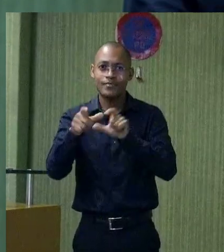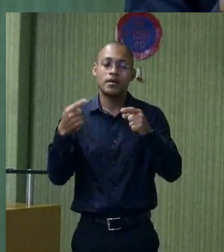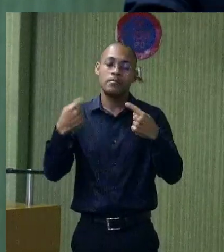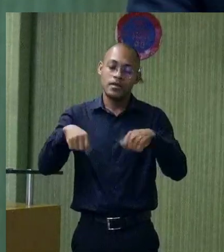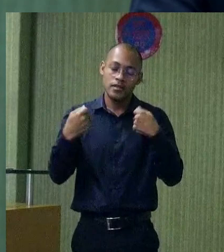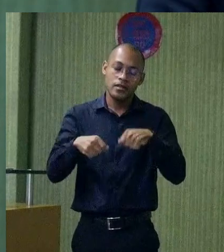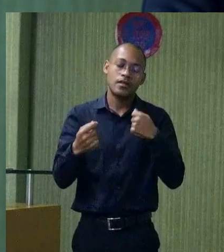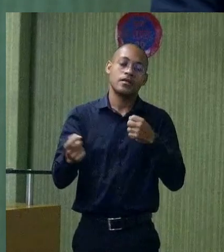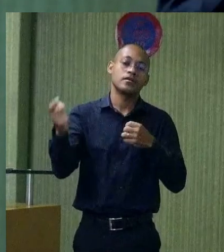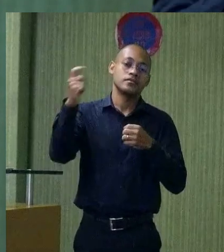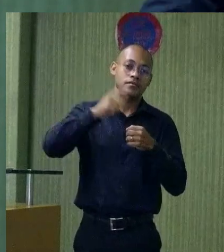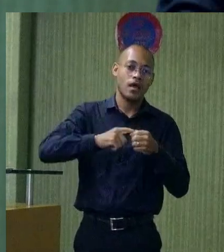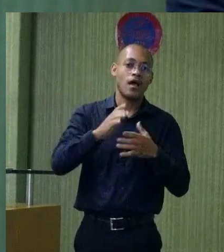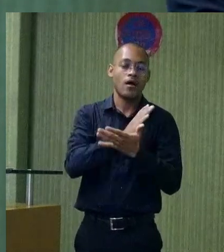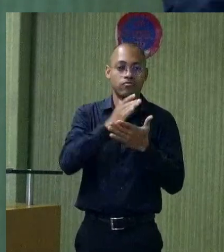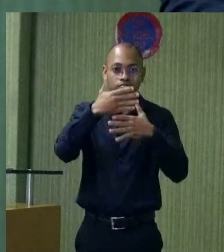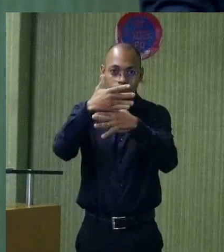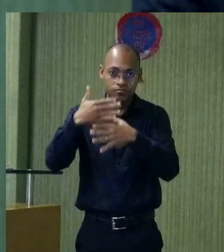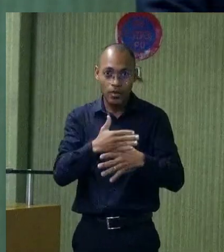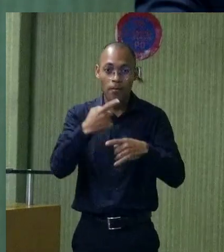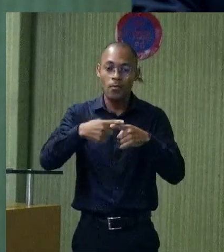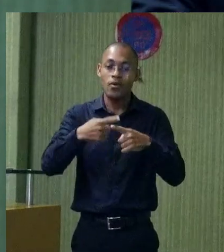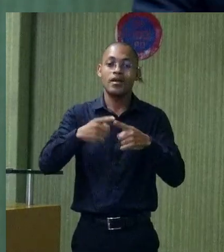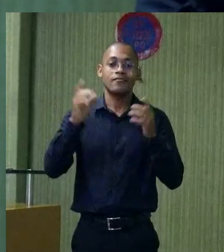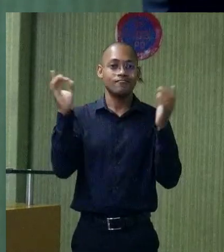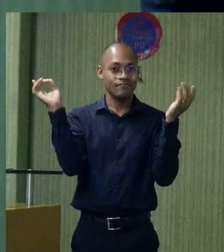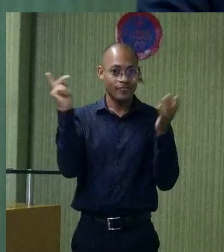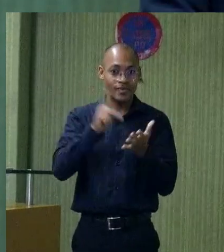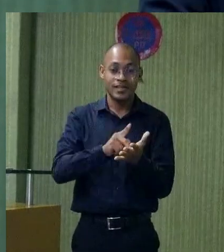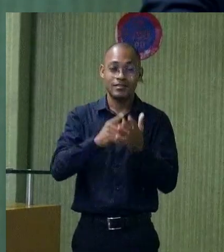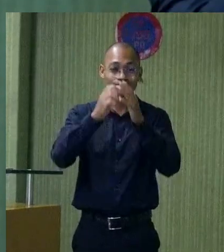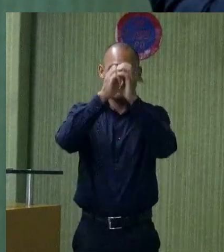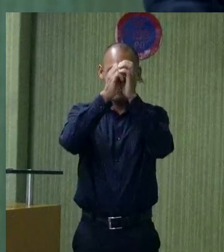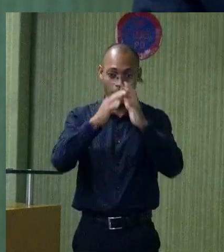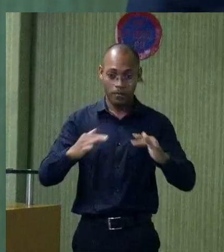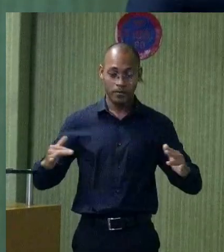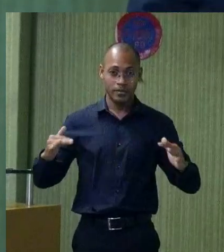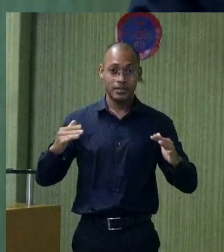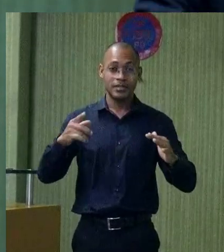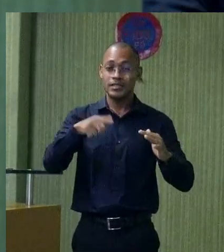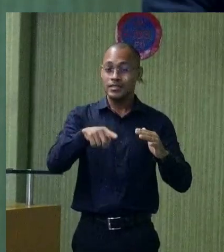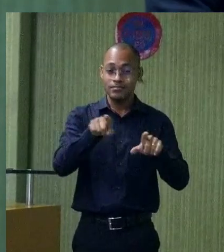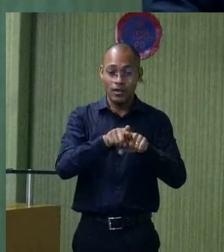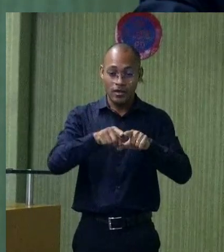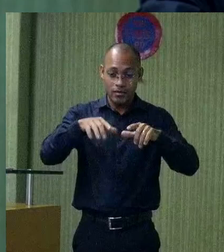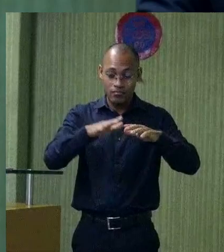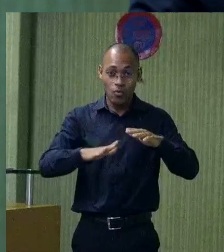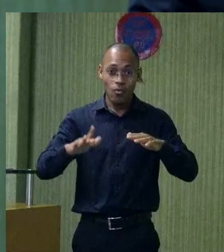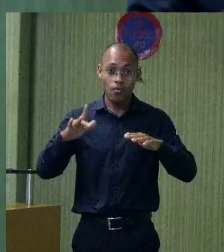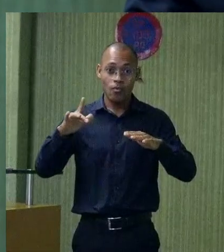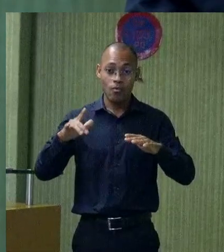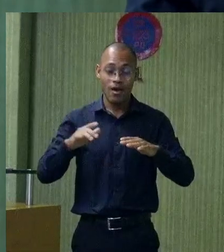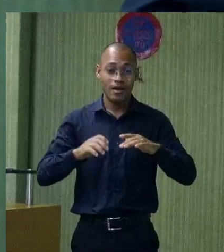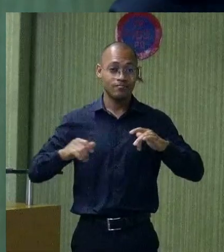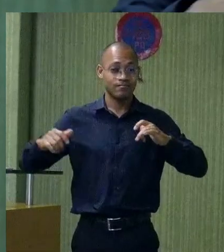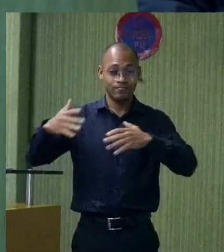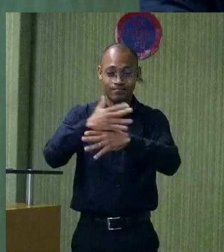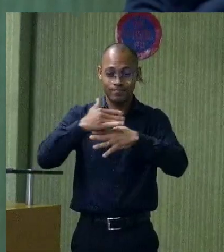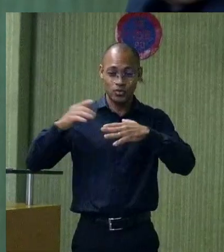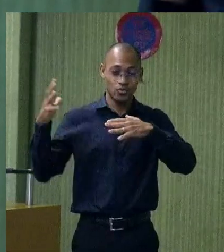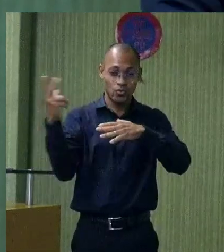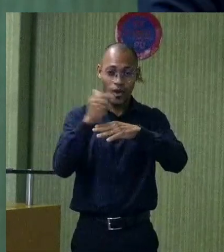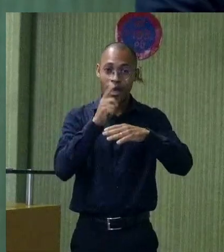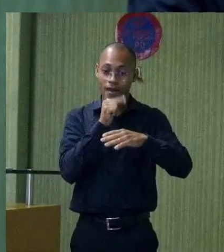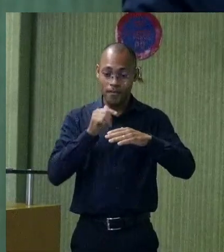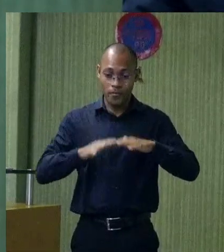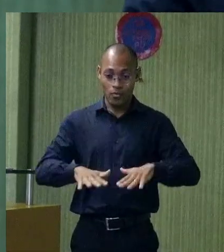cidades no Vale do Taquari foram destruídas é o dourado do Sul ficou todo embaixo d' água né então de forma